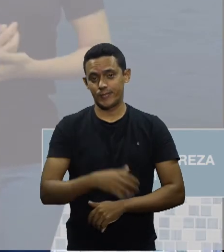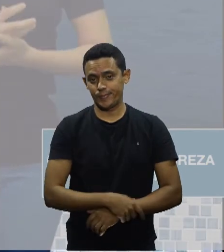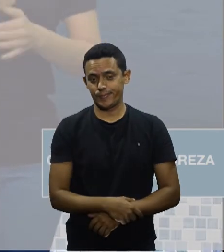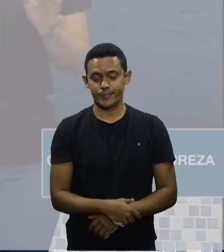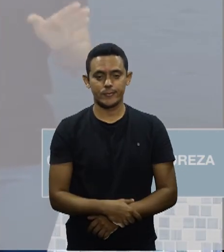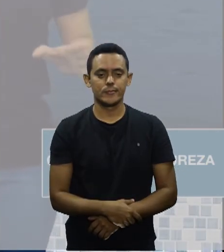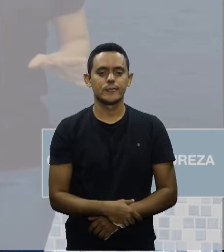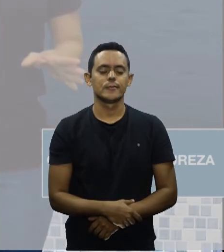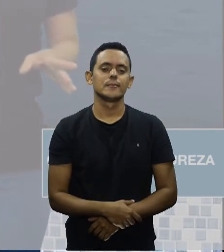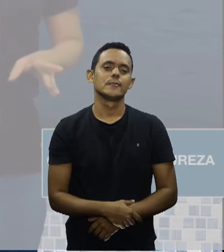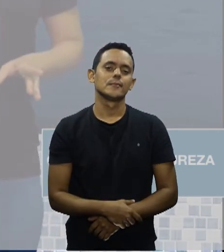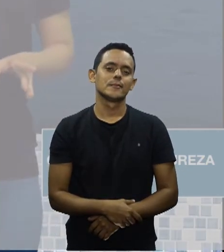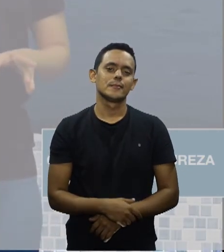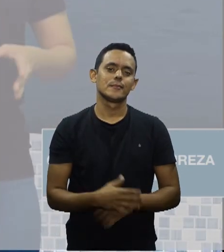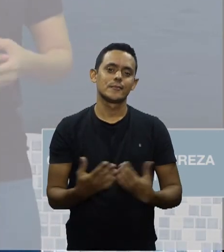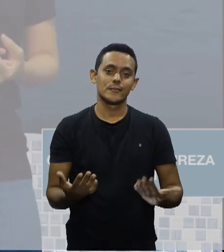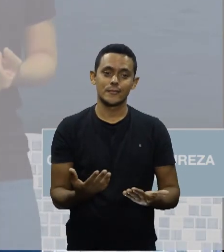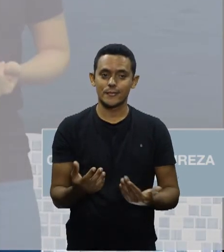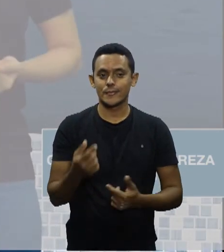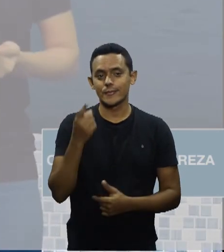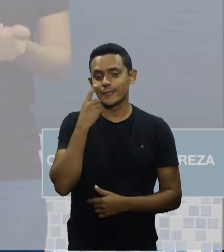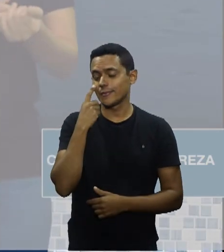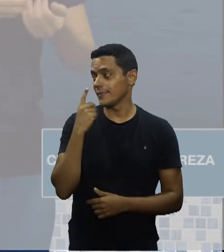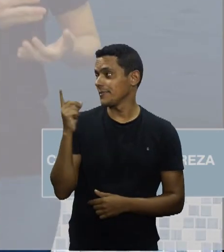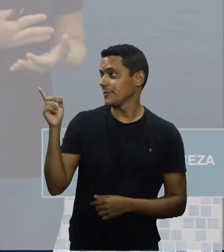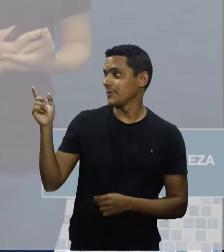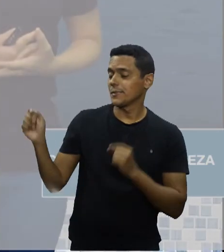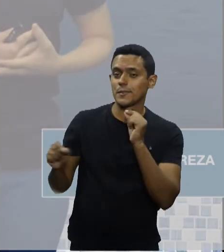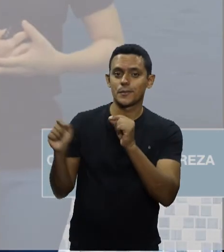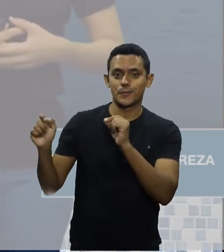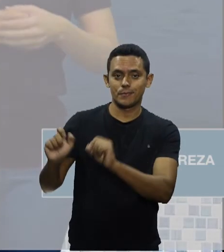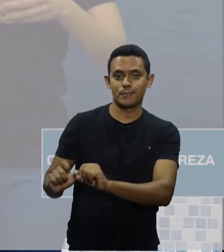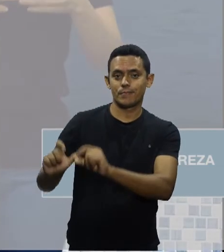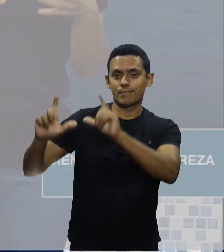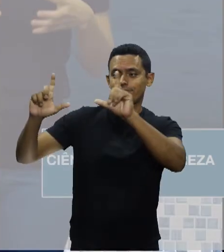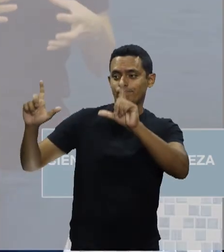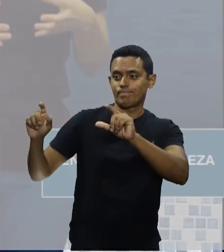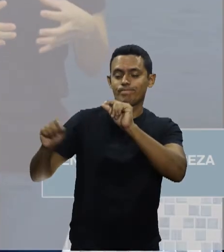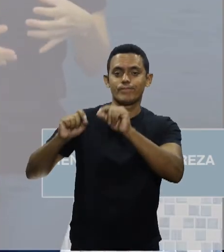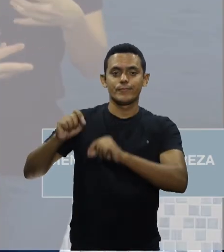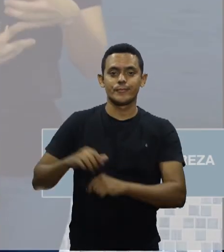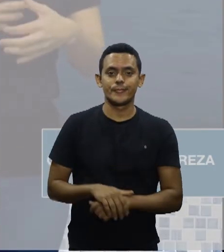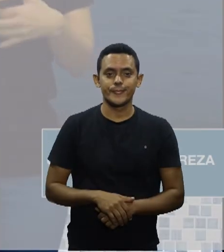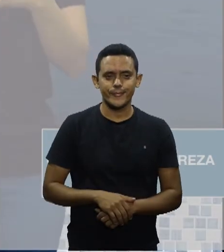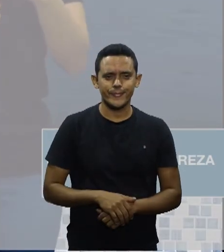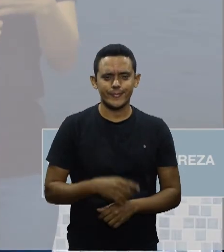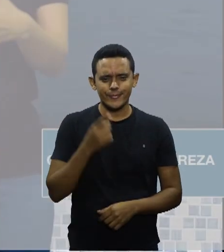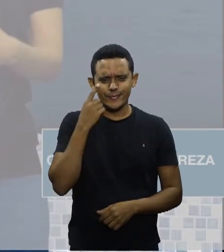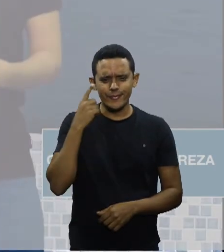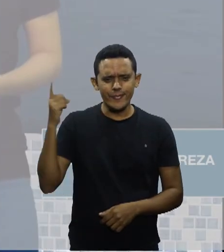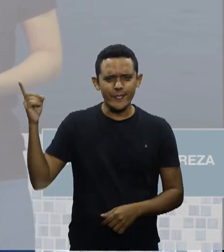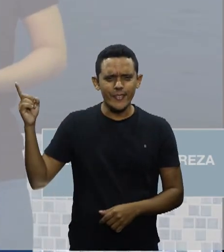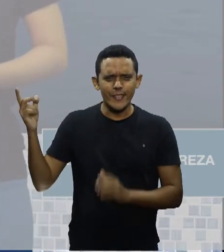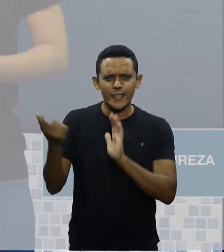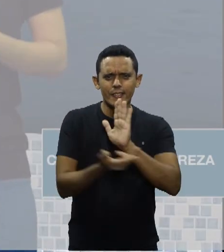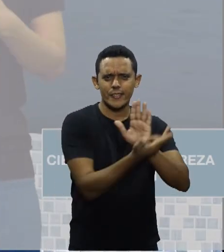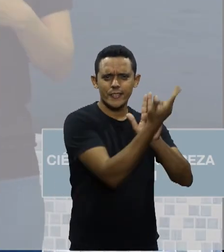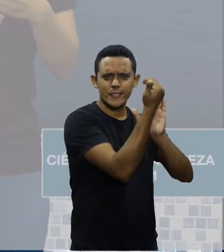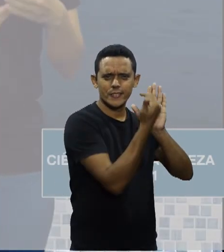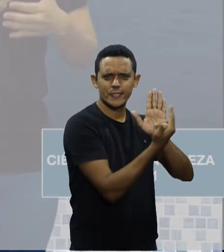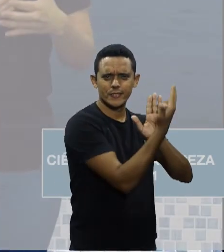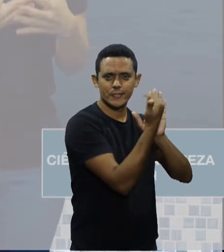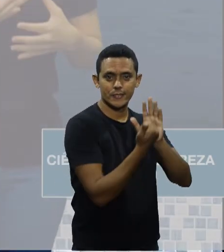bom a gente tá quase finalizando a nossa aula aqui então como é que já que a gente já viu né quais são as principais fake news